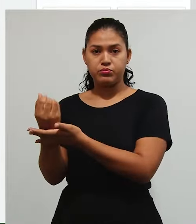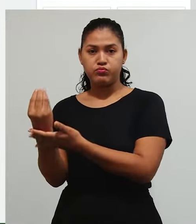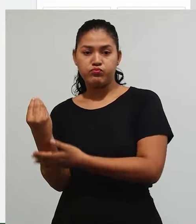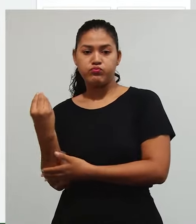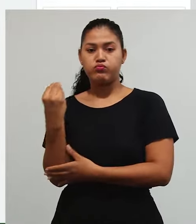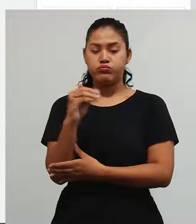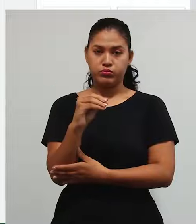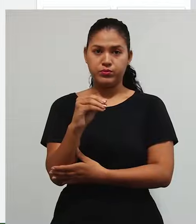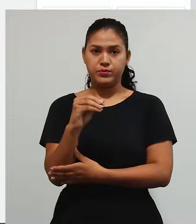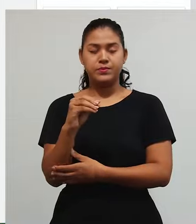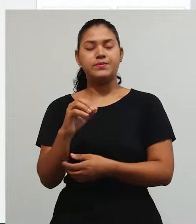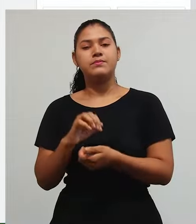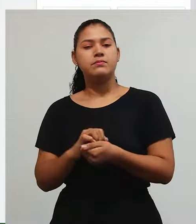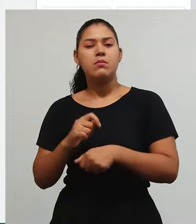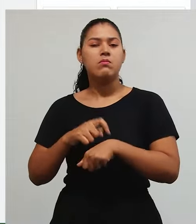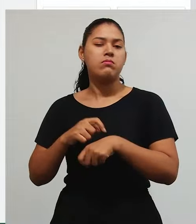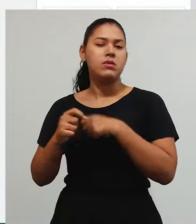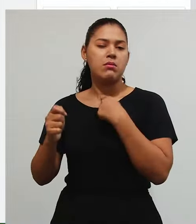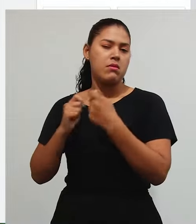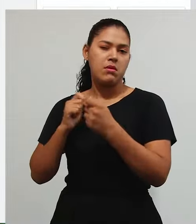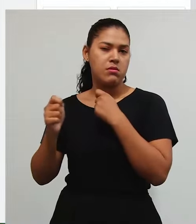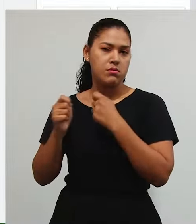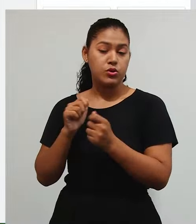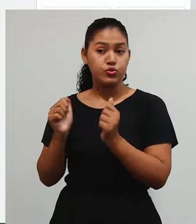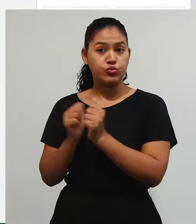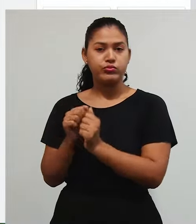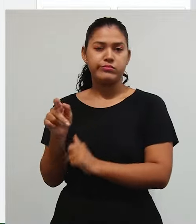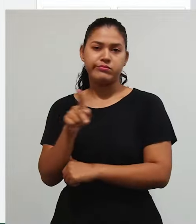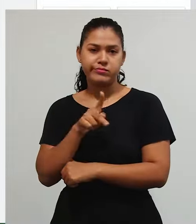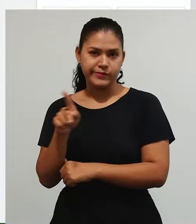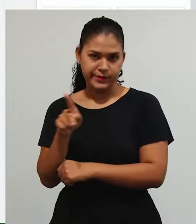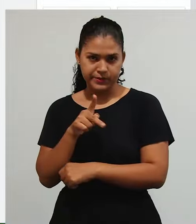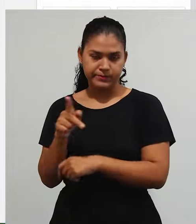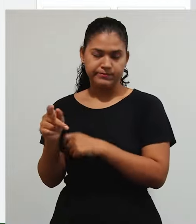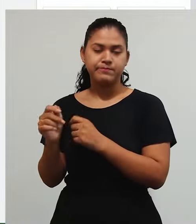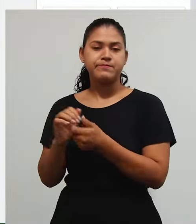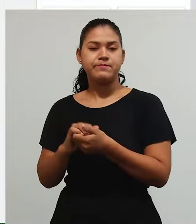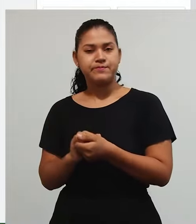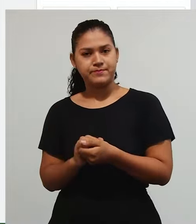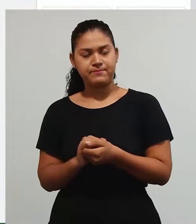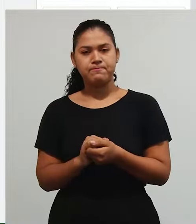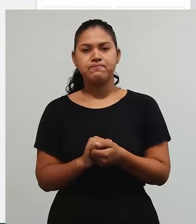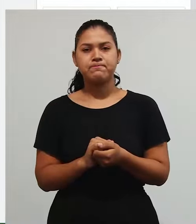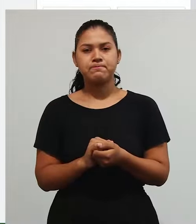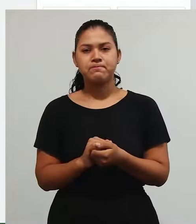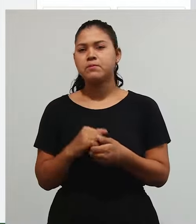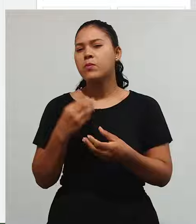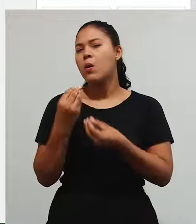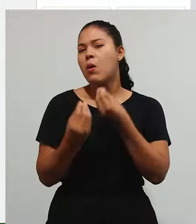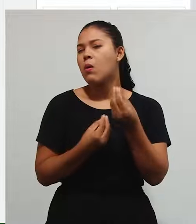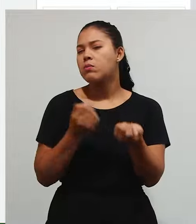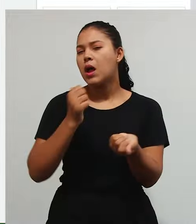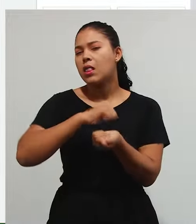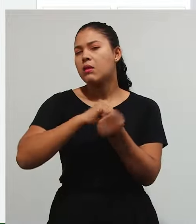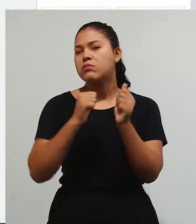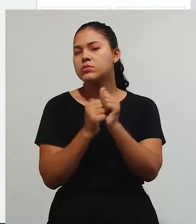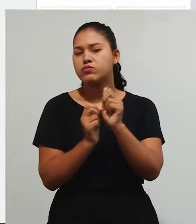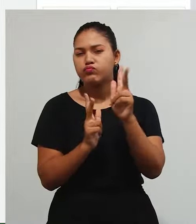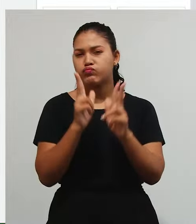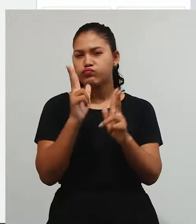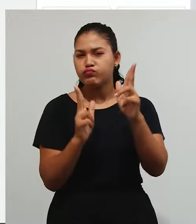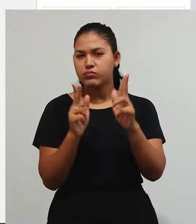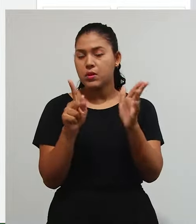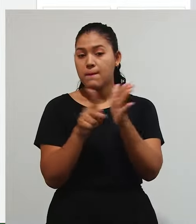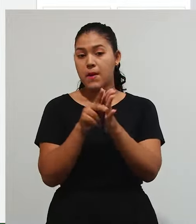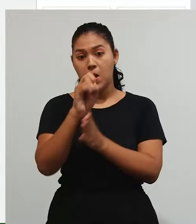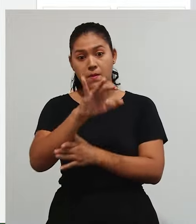você registrou lá com o professor. Como faz a edição de imagens aqui? Edição de imagens, vocês vão